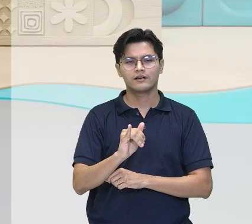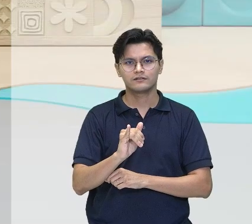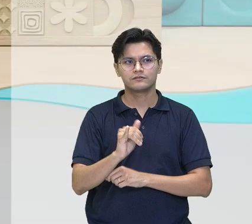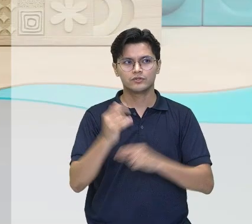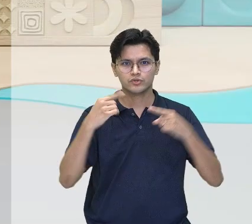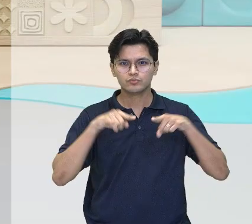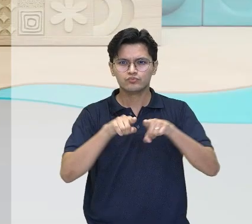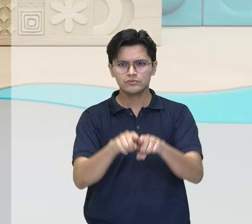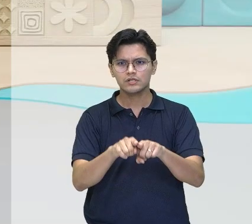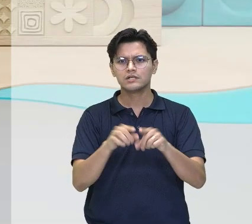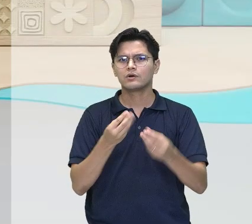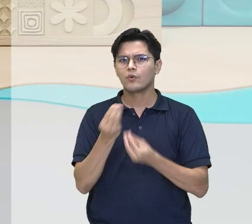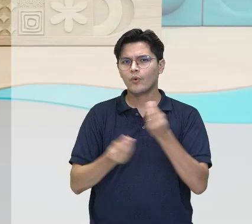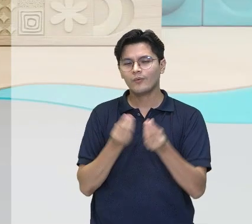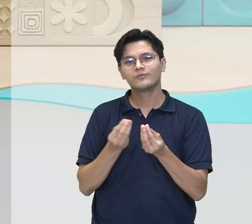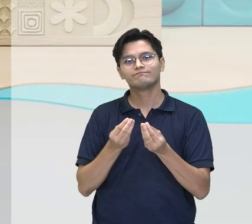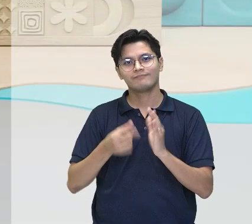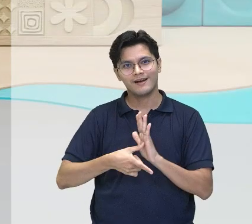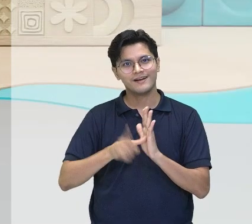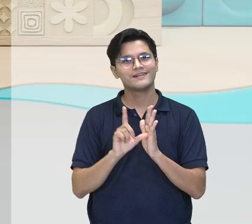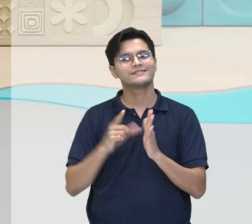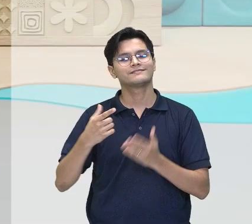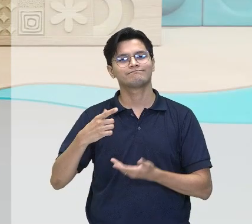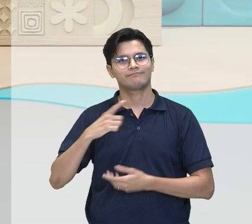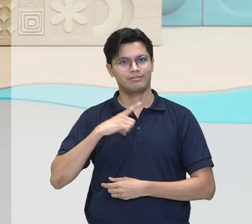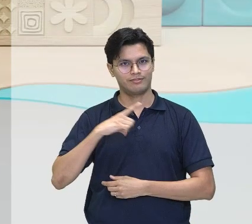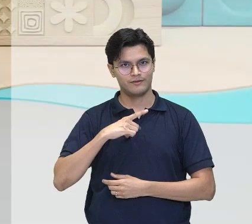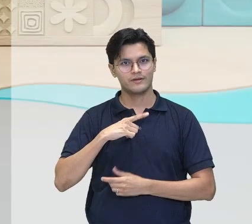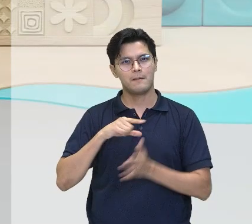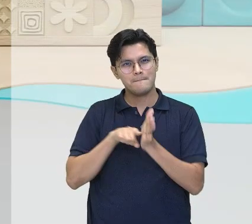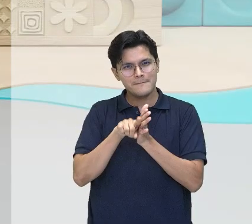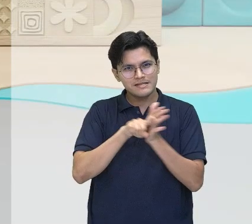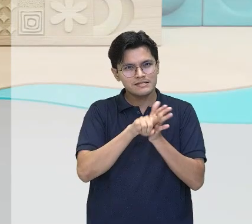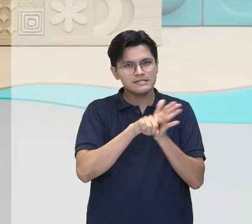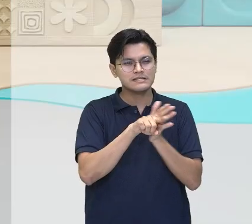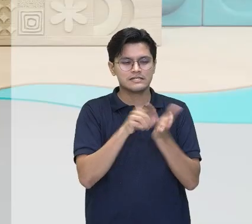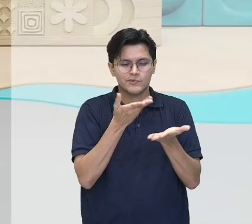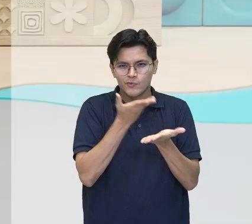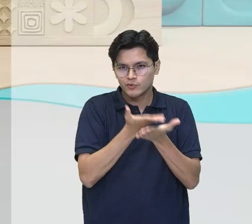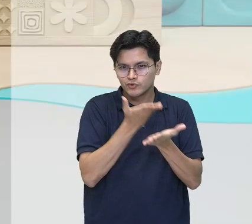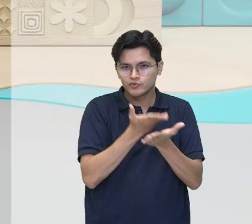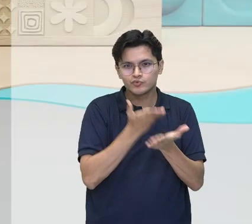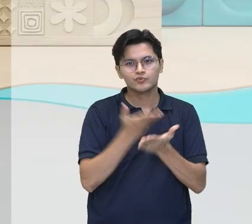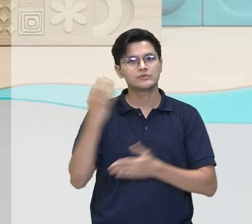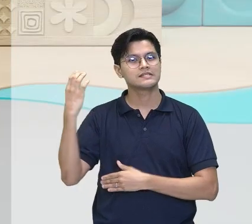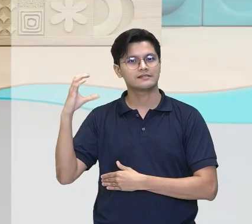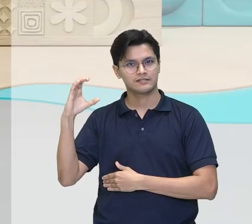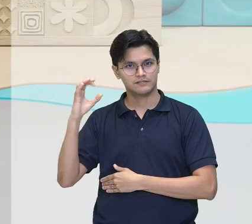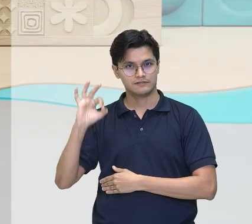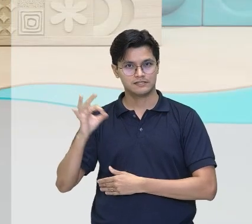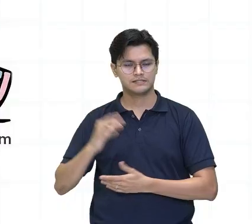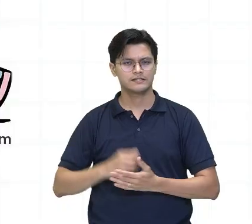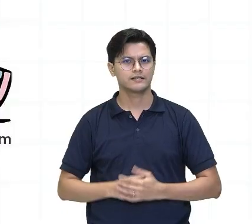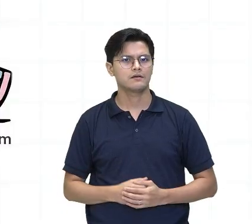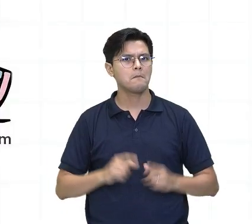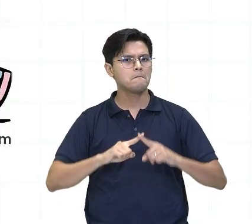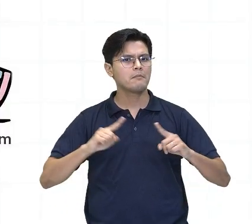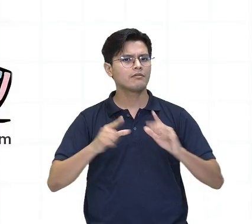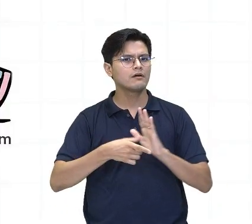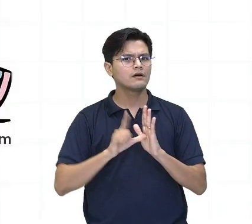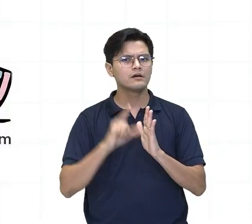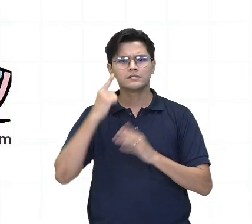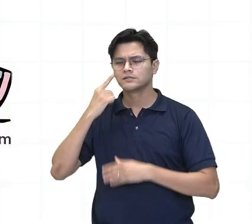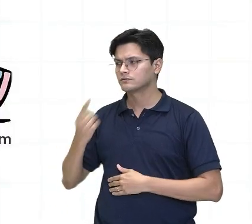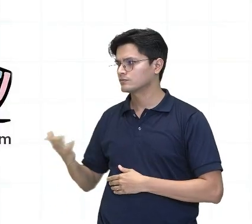através de pesquisa. E aí, para a gente falar sobre isso, vamos verificar o que é ciência.